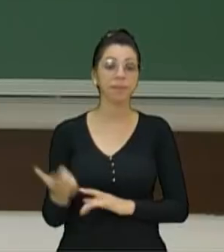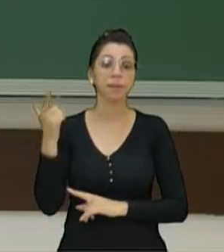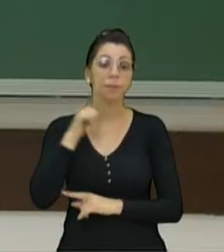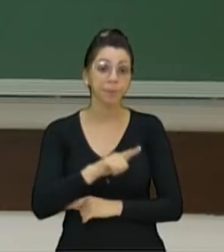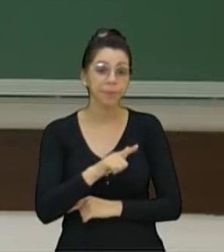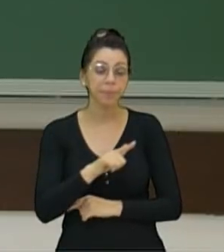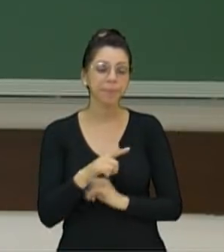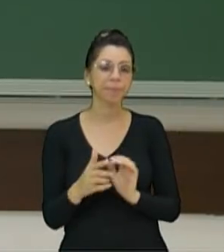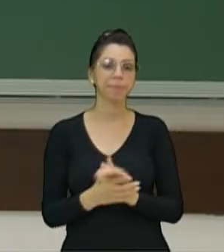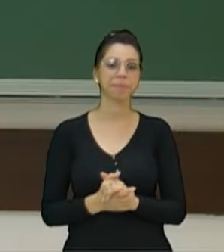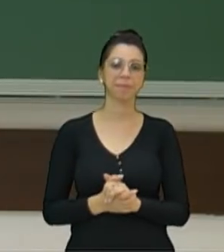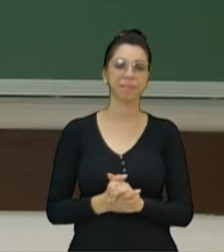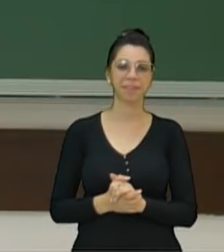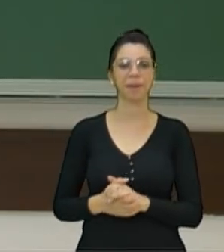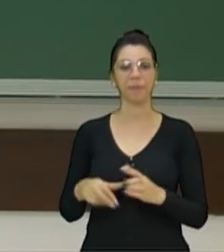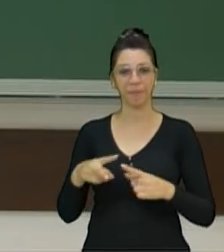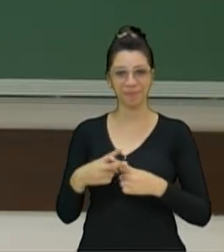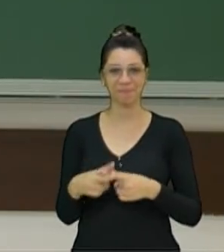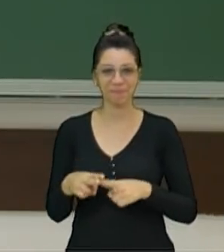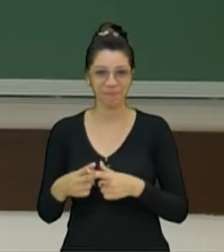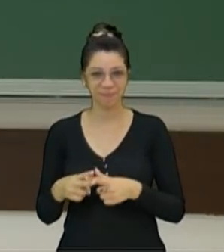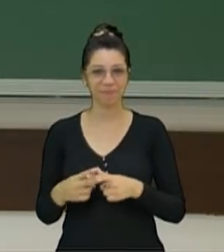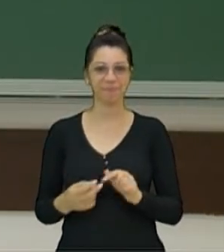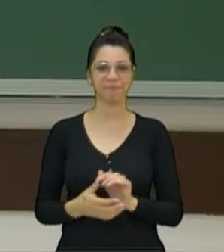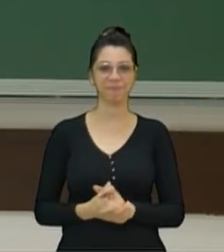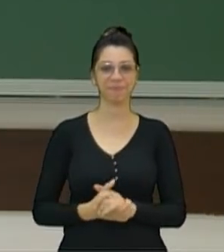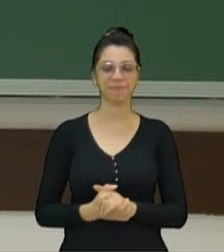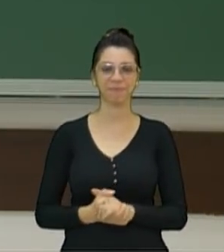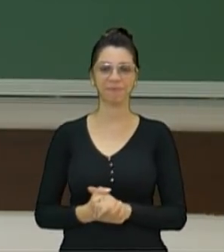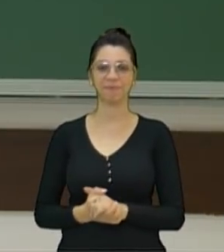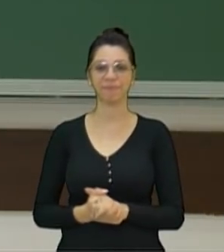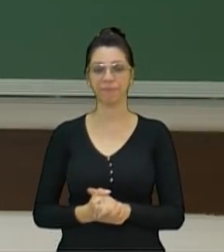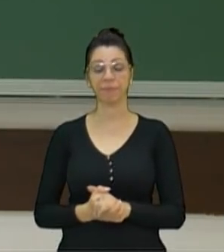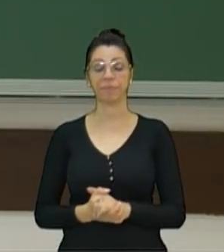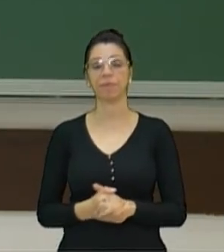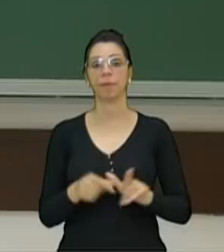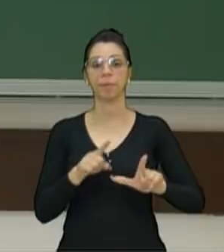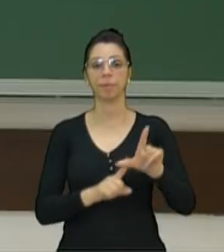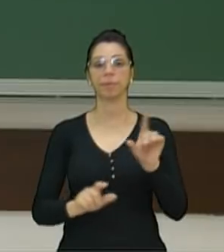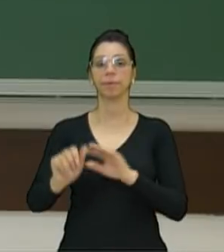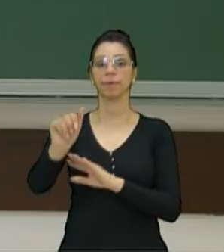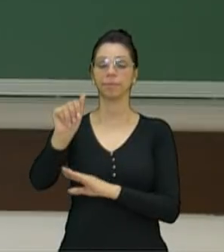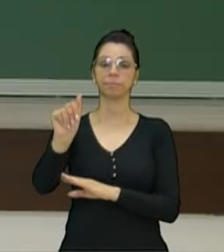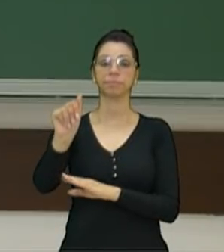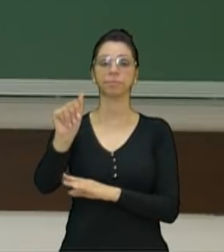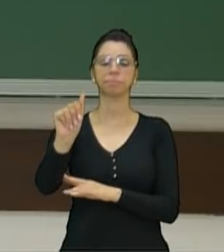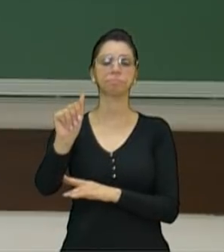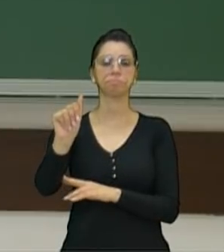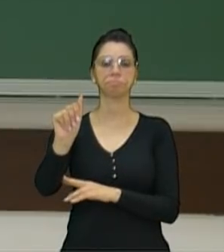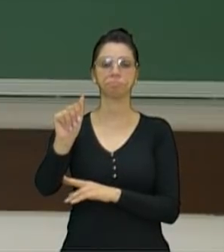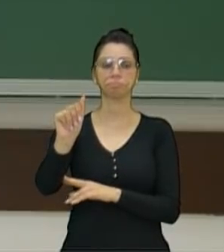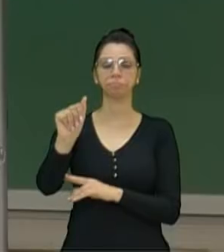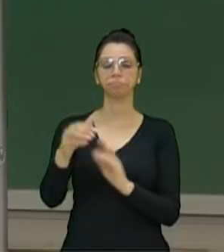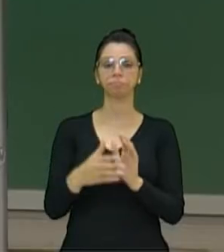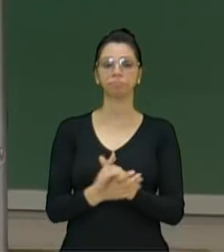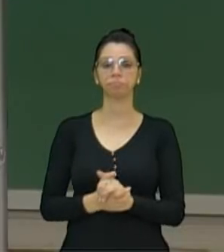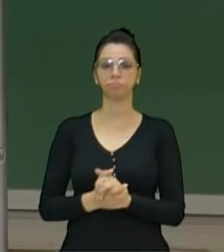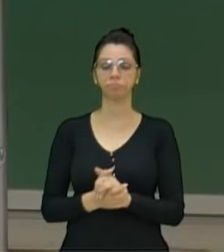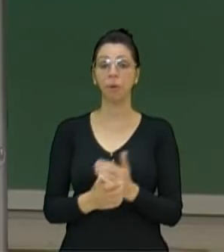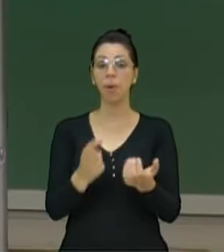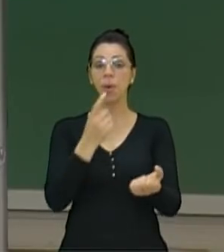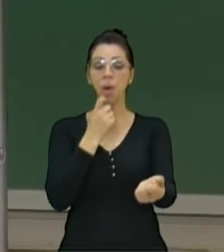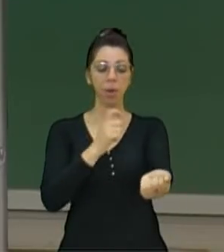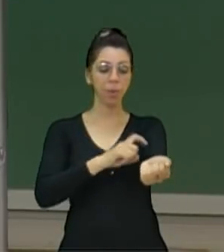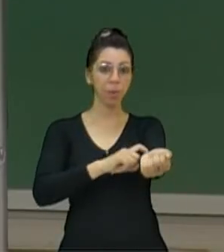Conseguiu? Vamos fazer a correção então? Na letra A, dizia o seguinte, ó, transportar sangue